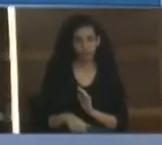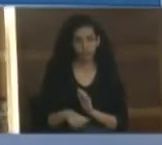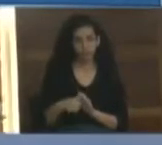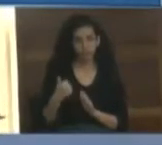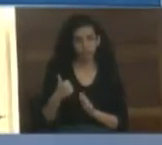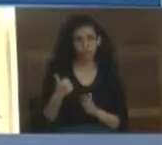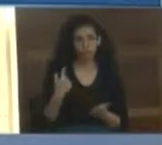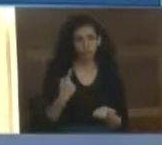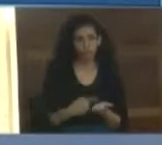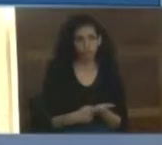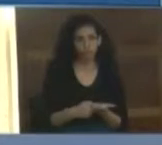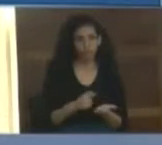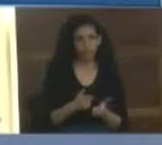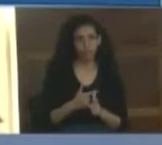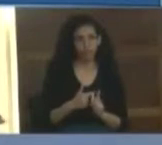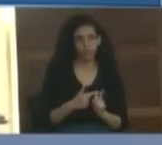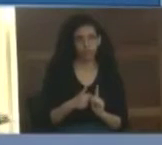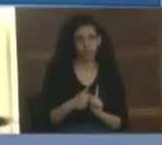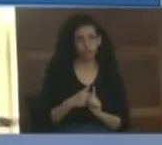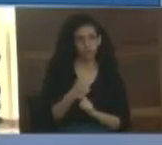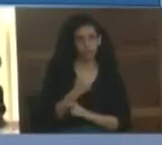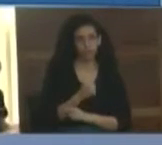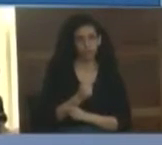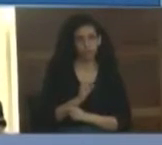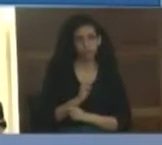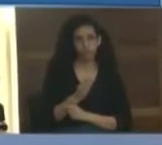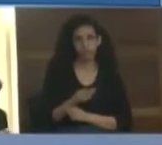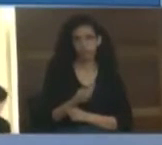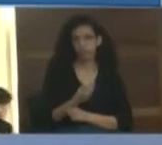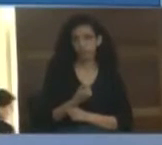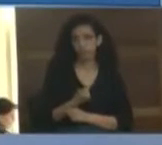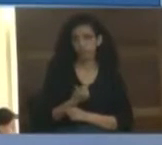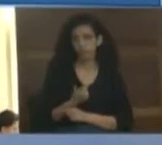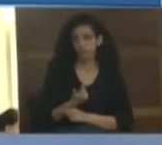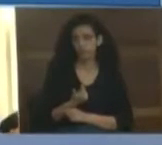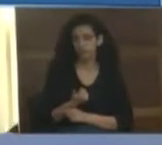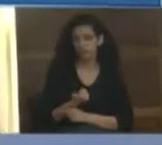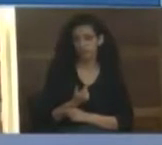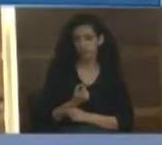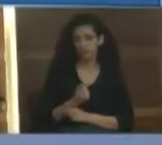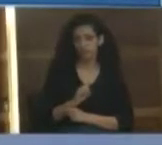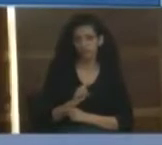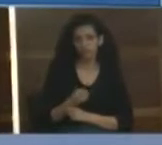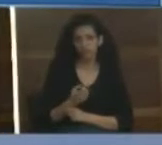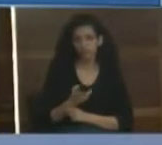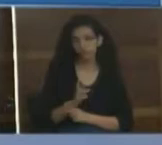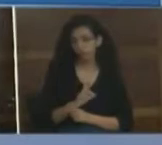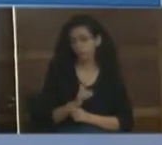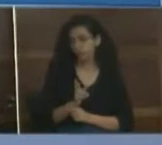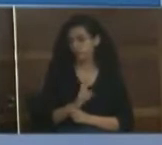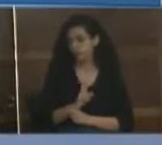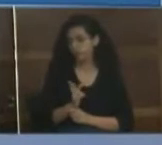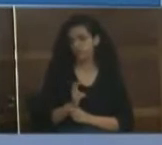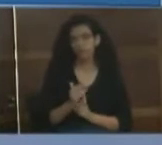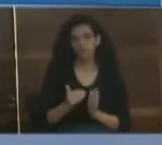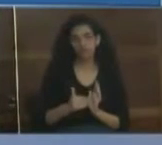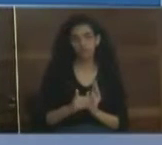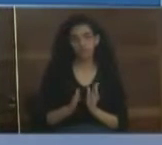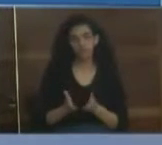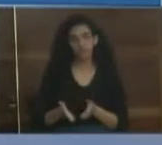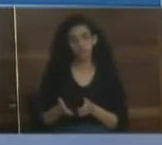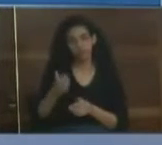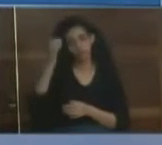contratual desprezado atualizada de sete milhões 210.000 reais oi cunhada no terceiro quadrimestre